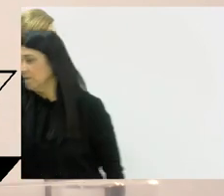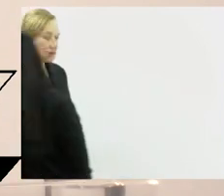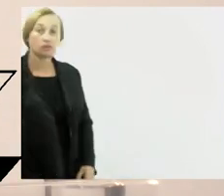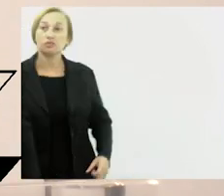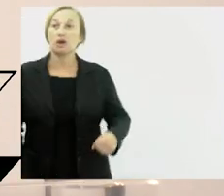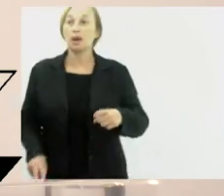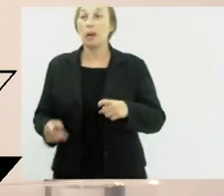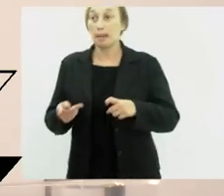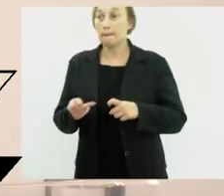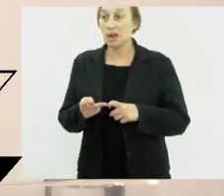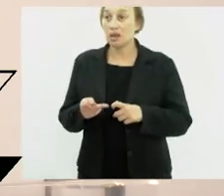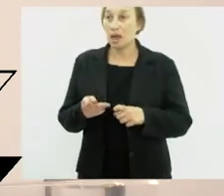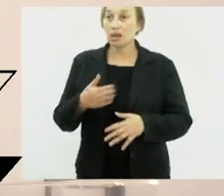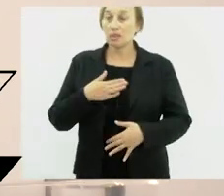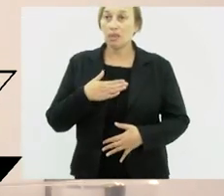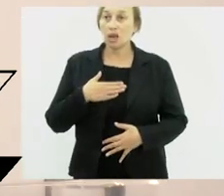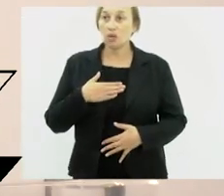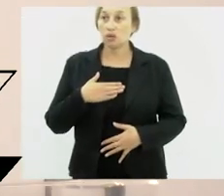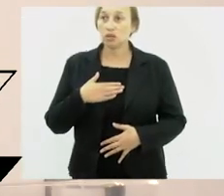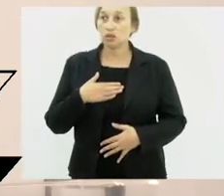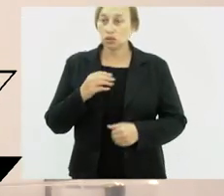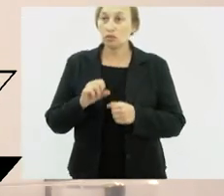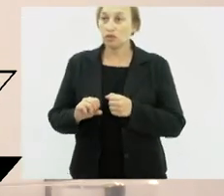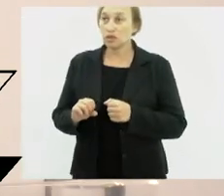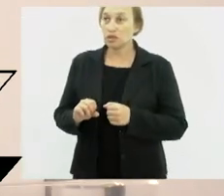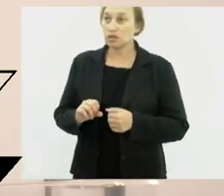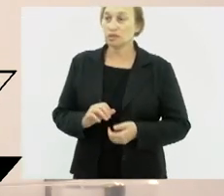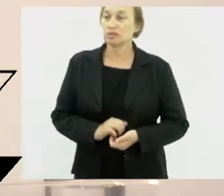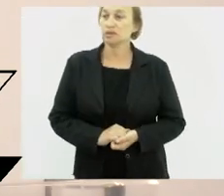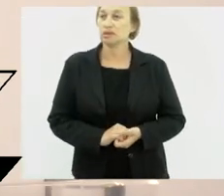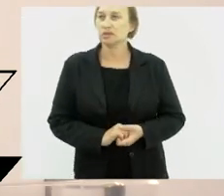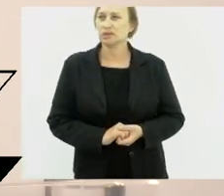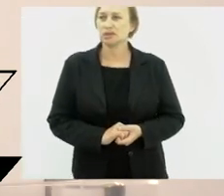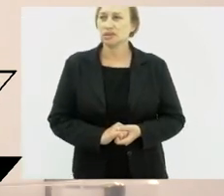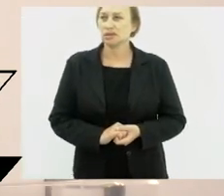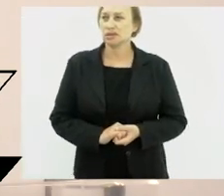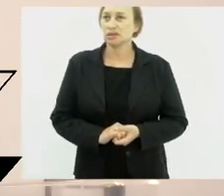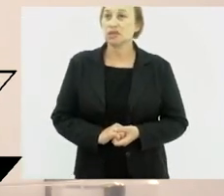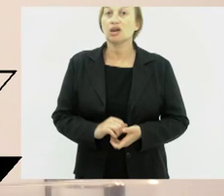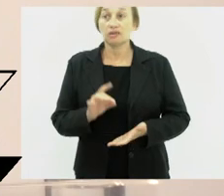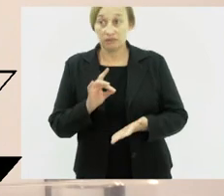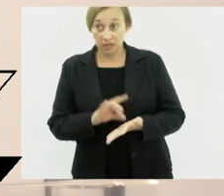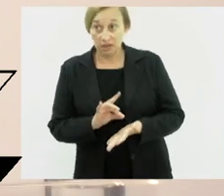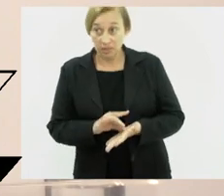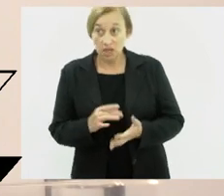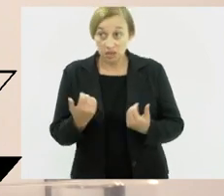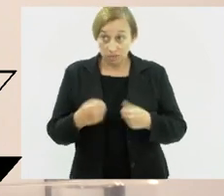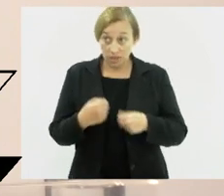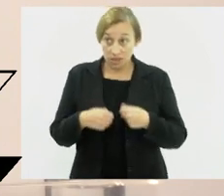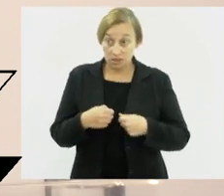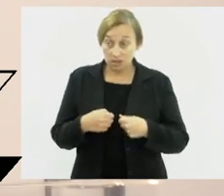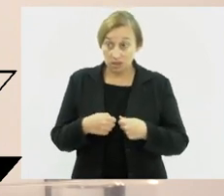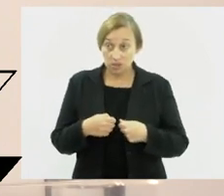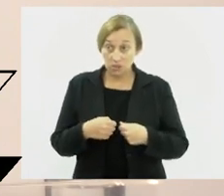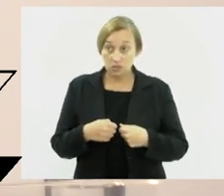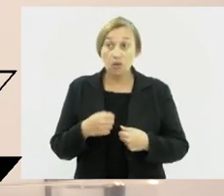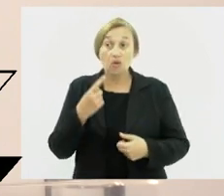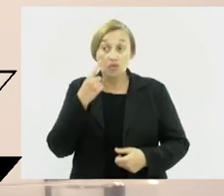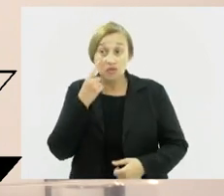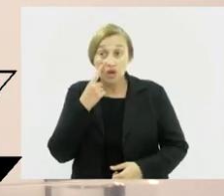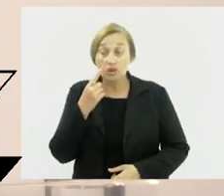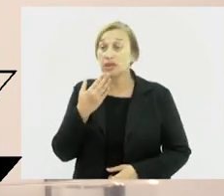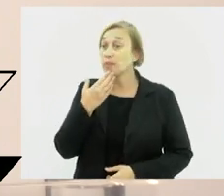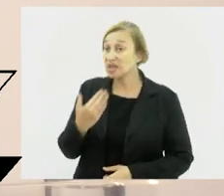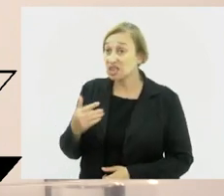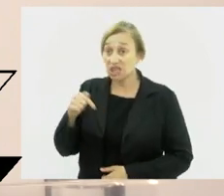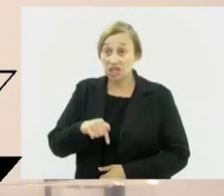pediatra, e fui vereador junto com ele. Ele falou, então, vocês aqui não sabem nada mesmo. Vocês realmente precisam aprender, porque o que ele está pedindo aqui